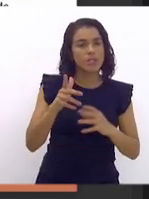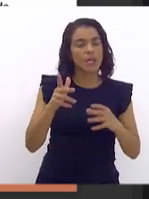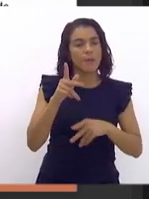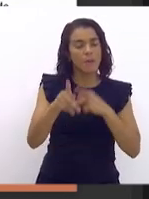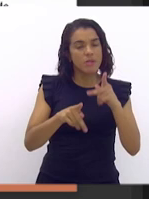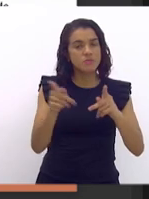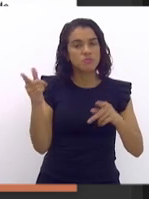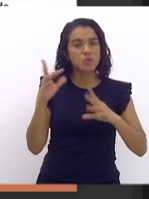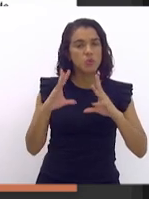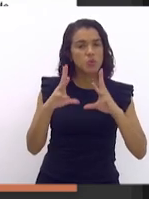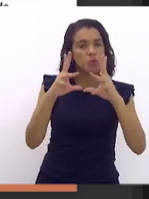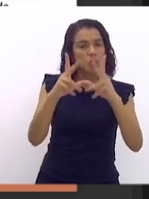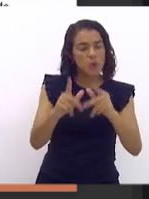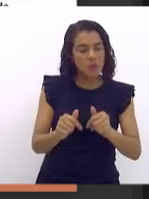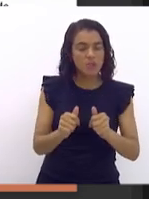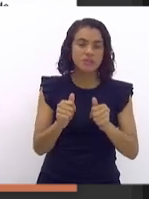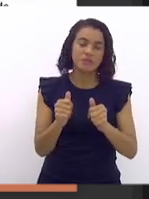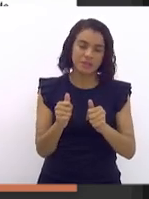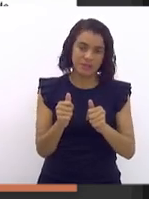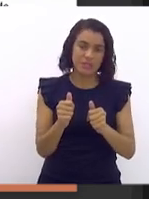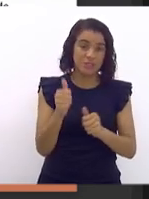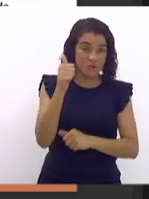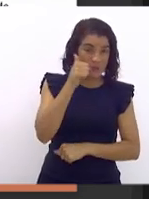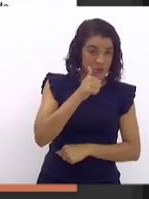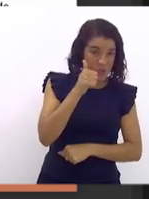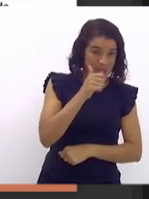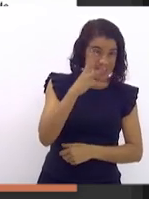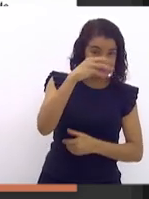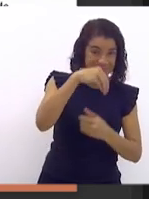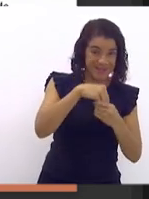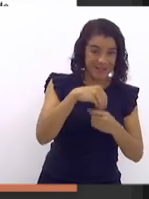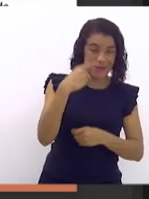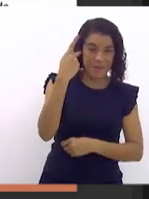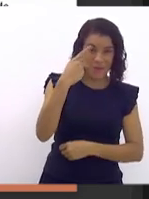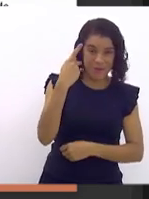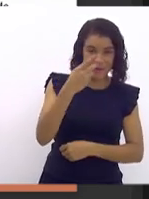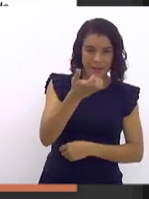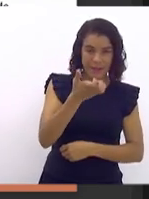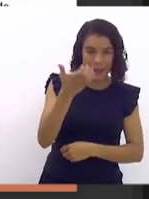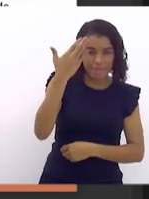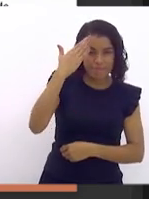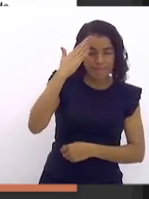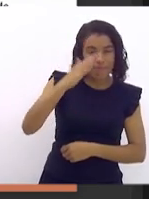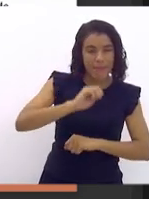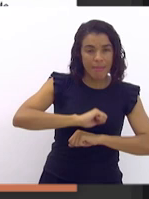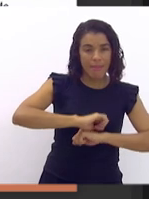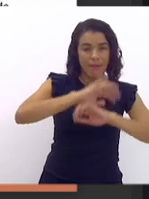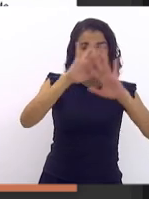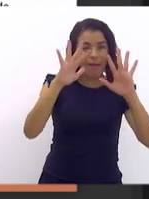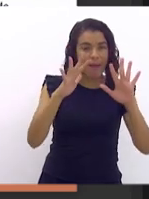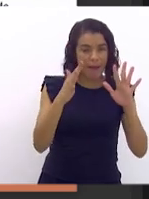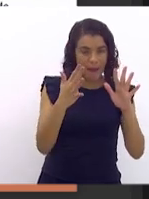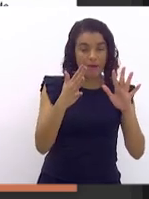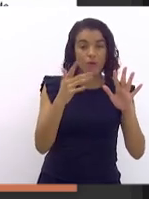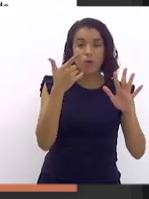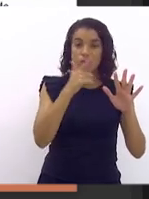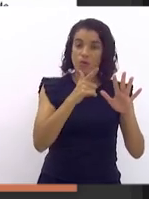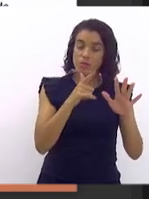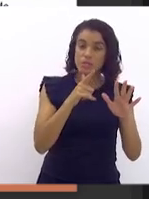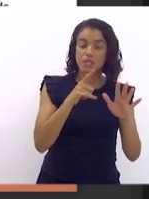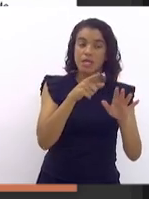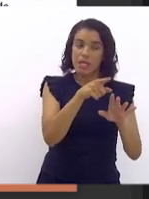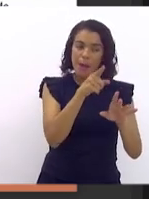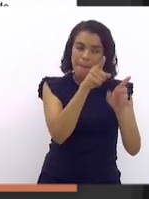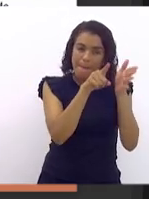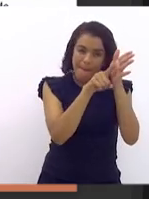o público, né, para que tanto as mulheres que estão na política, que querem entender mais sobre esse tema, vejam o mapa, se